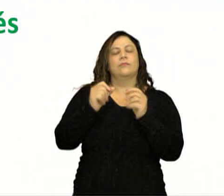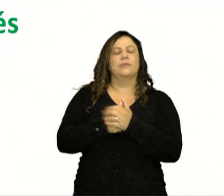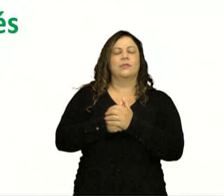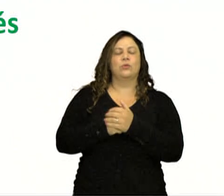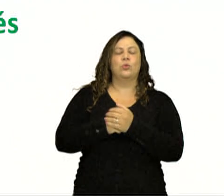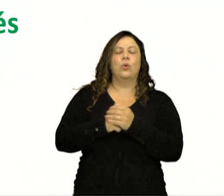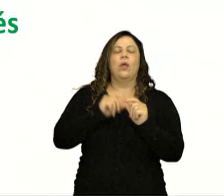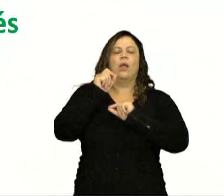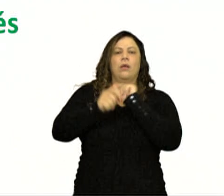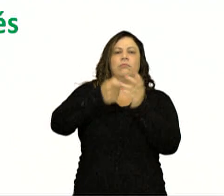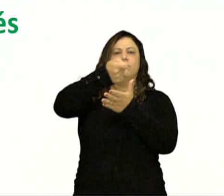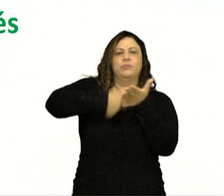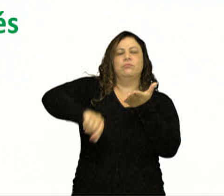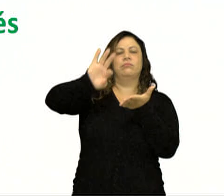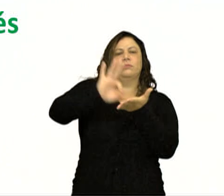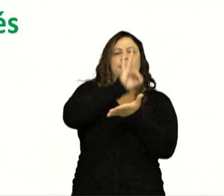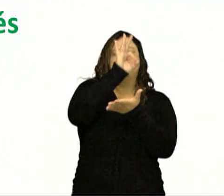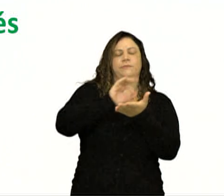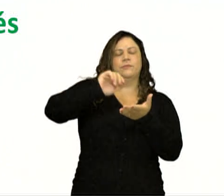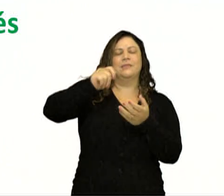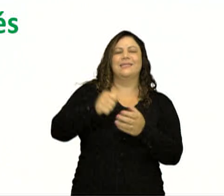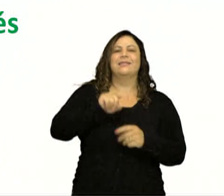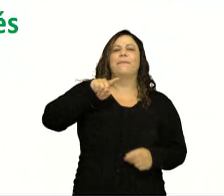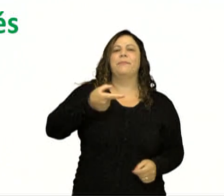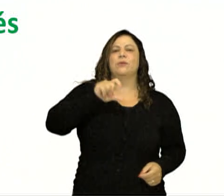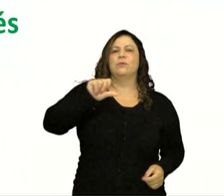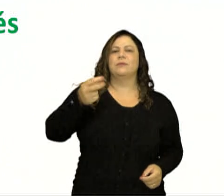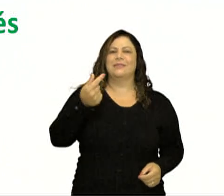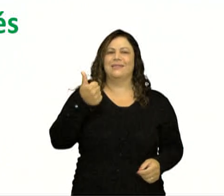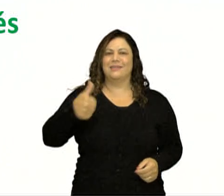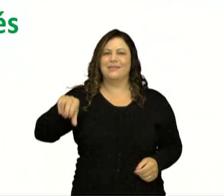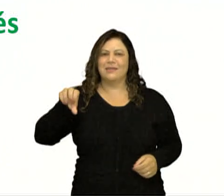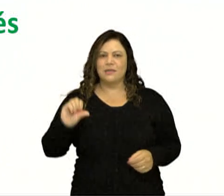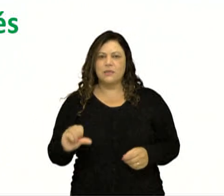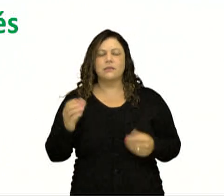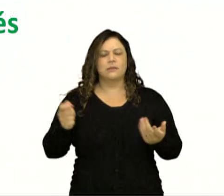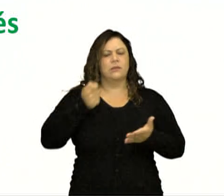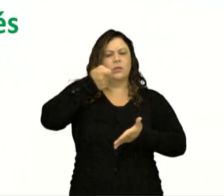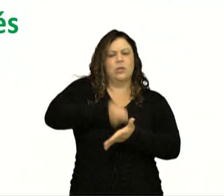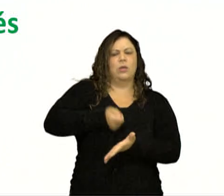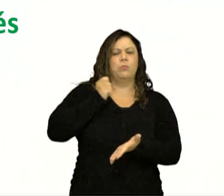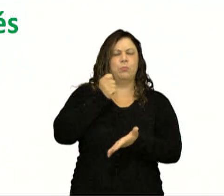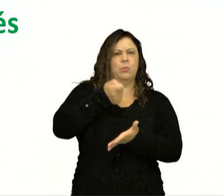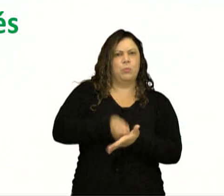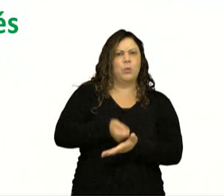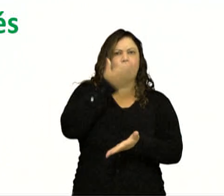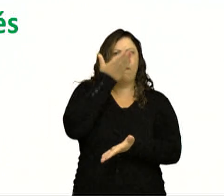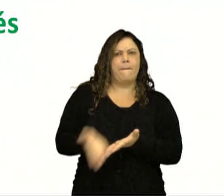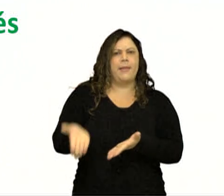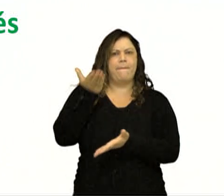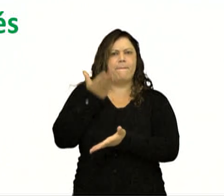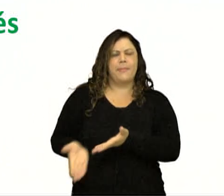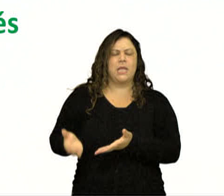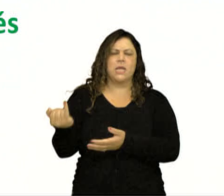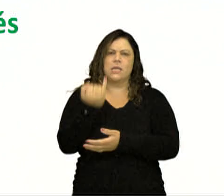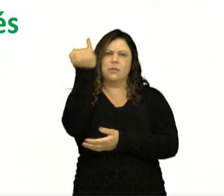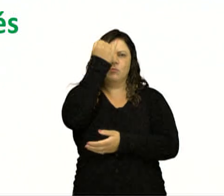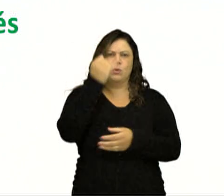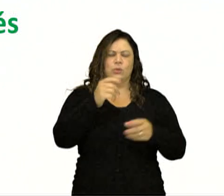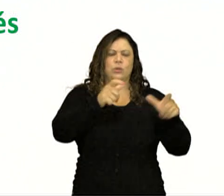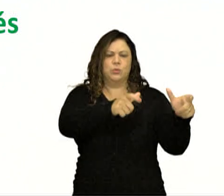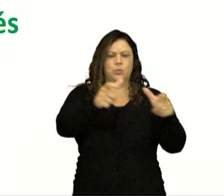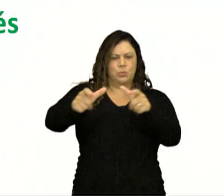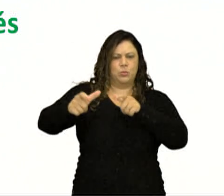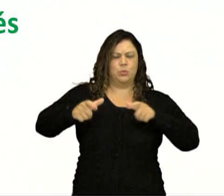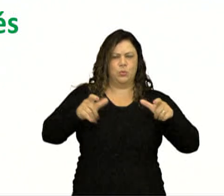de Versalhes foi assinado em 1919 e impôs duras sanções à Alemanha, porque além de impor a perda de importantes territórios,